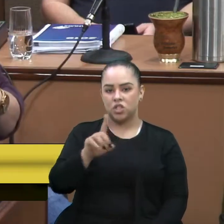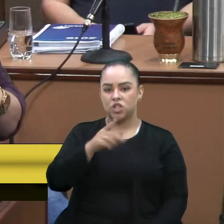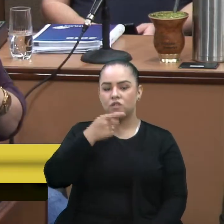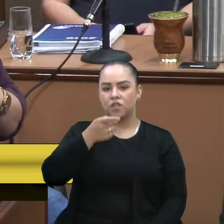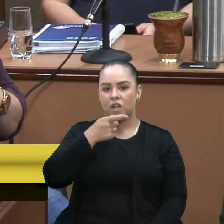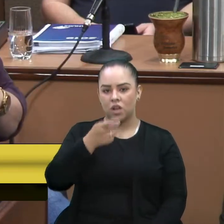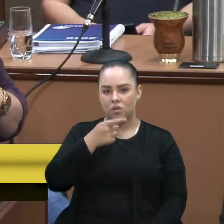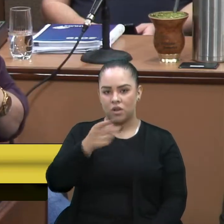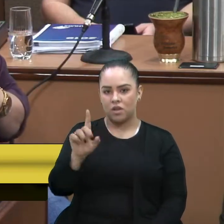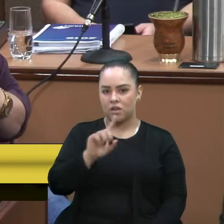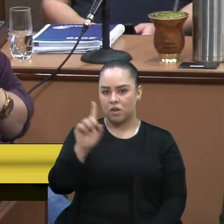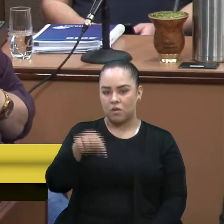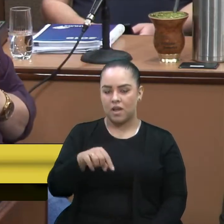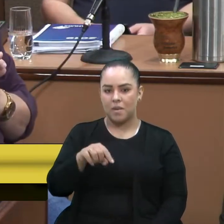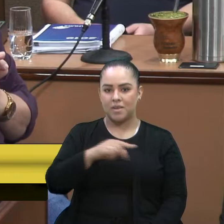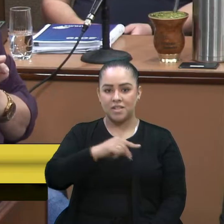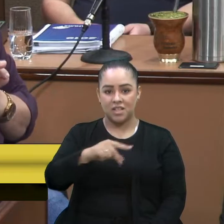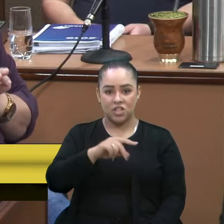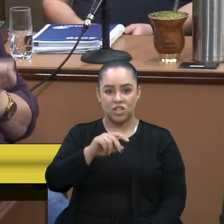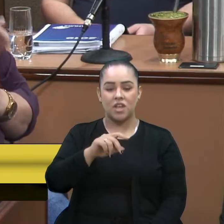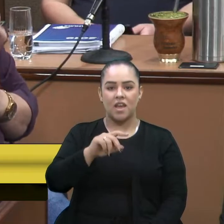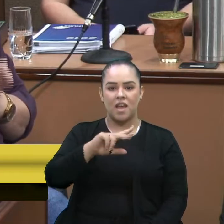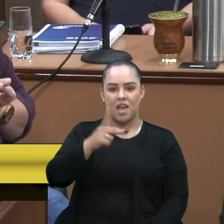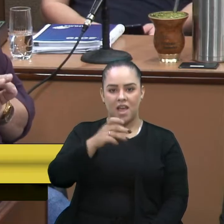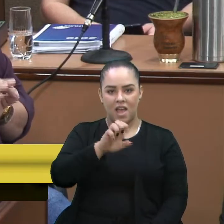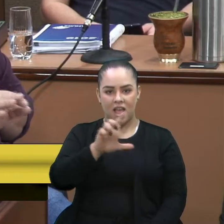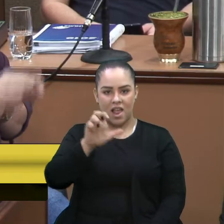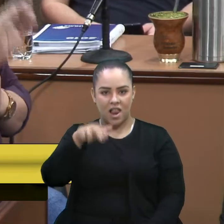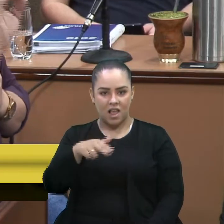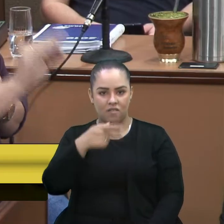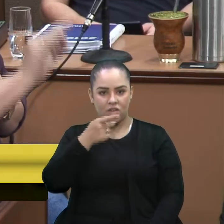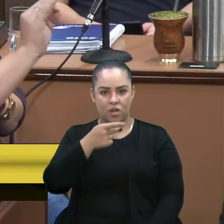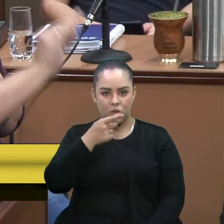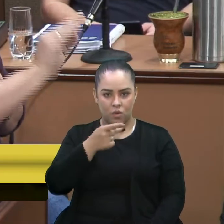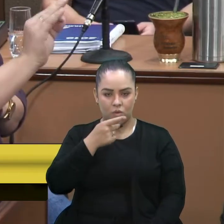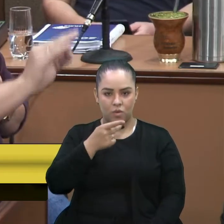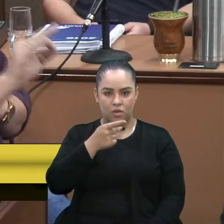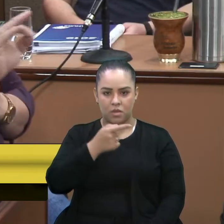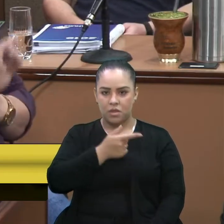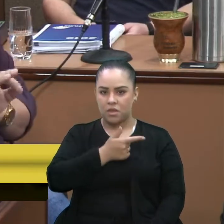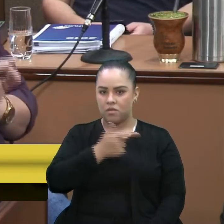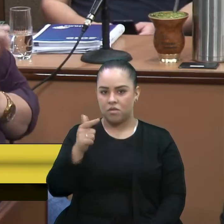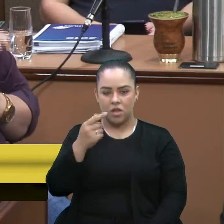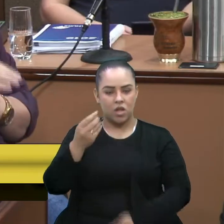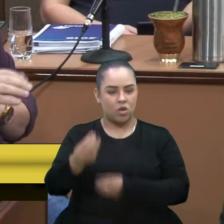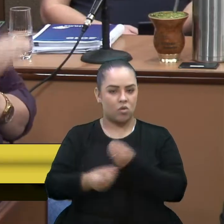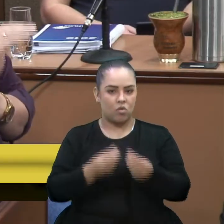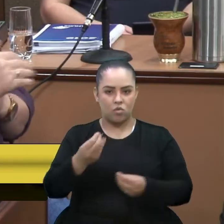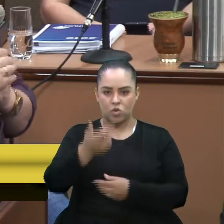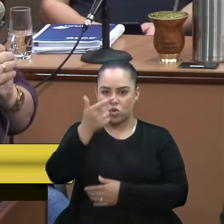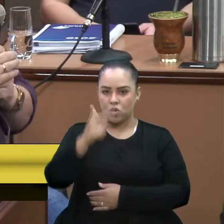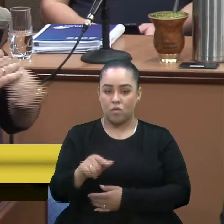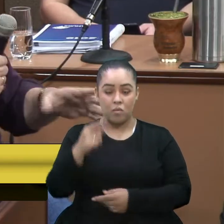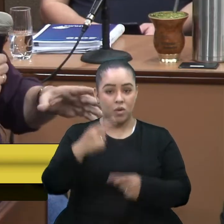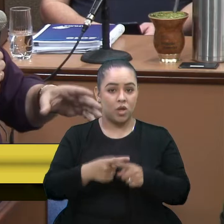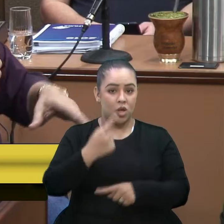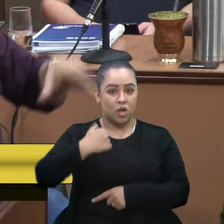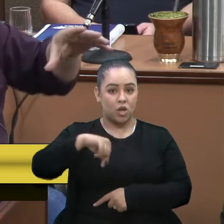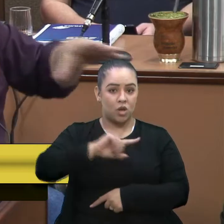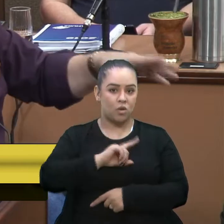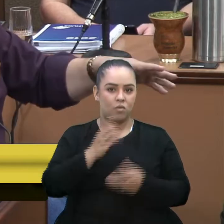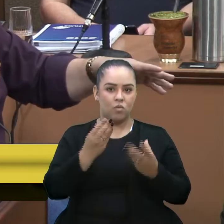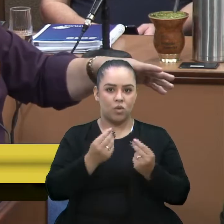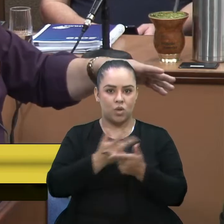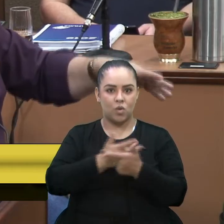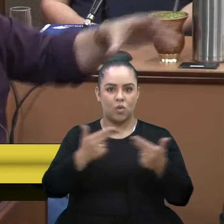a presidente Ellen que falou. O Cid falou, com essas palavras, não tem mais como repassar, porque a gente já está cheio de serviço,